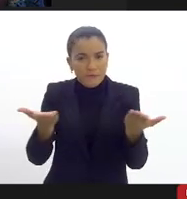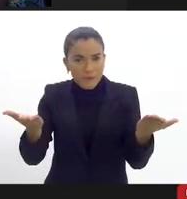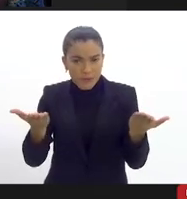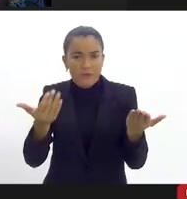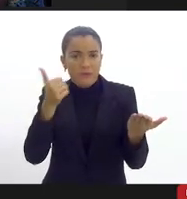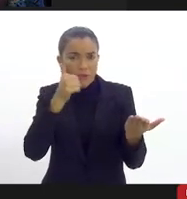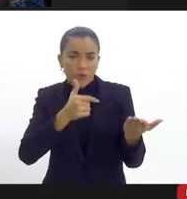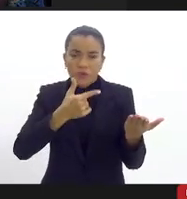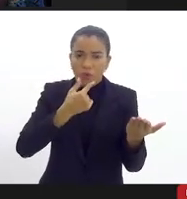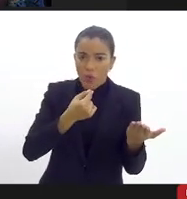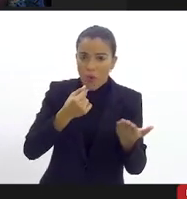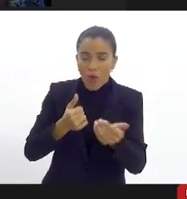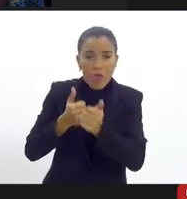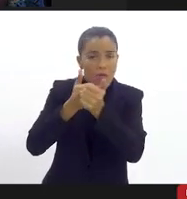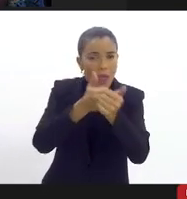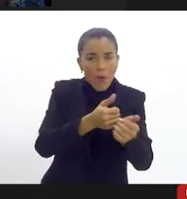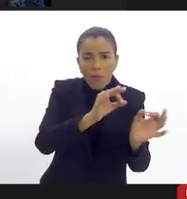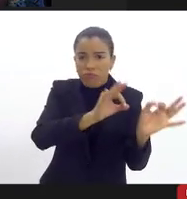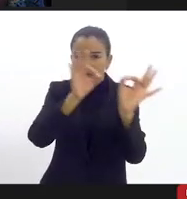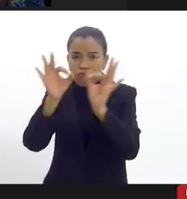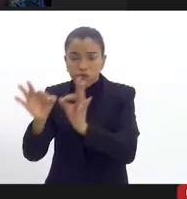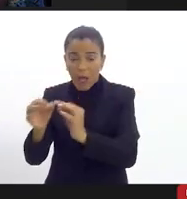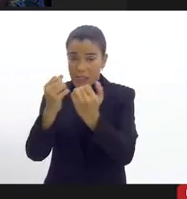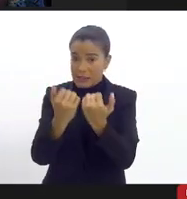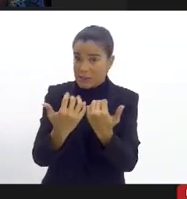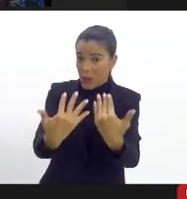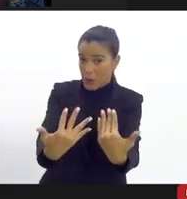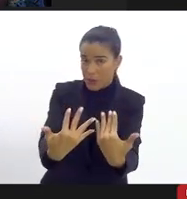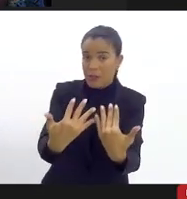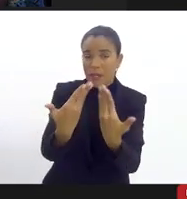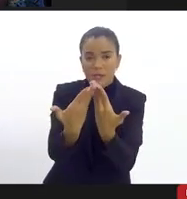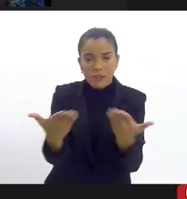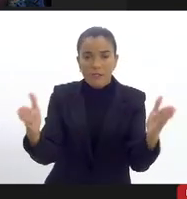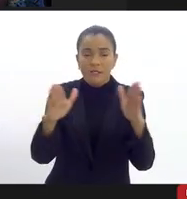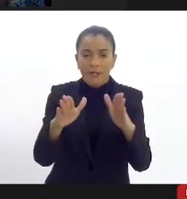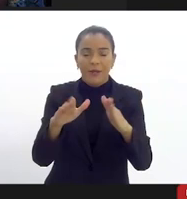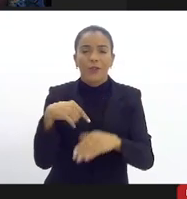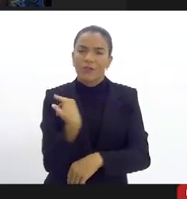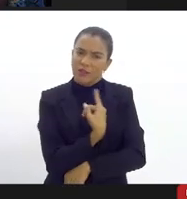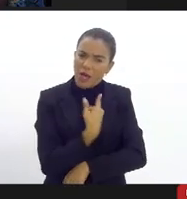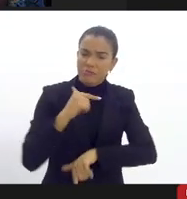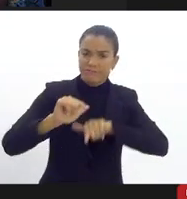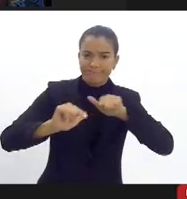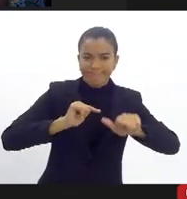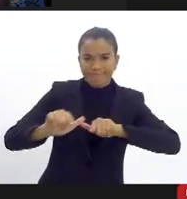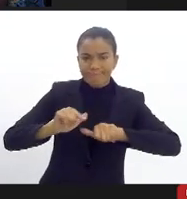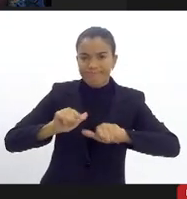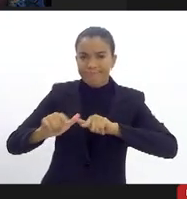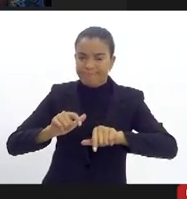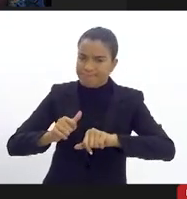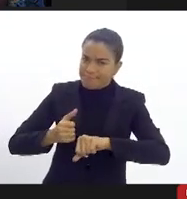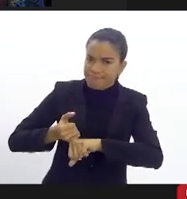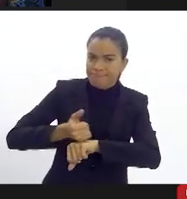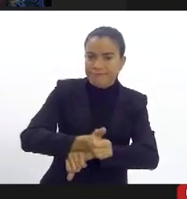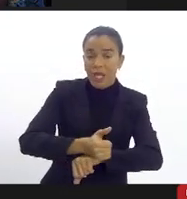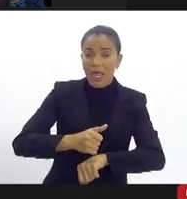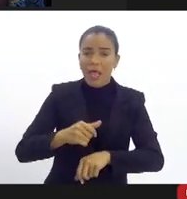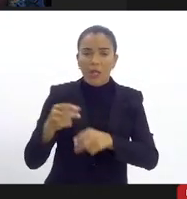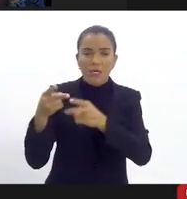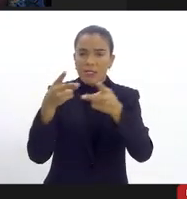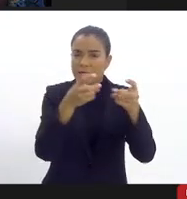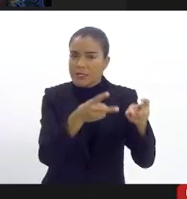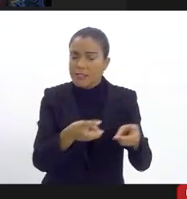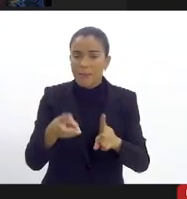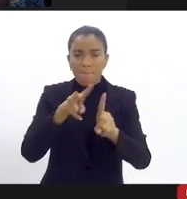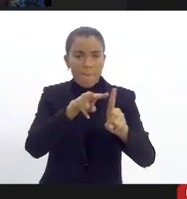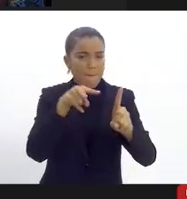senhores e senhoras que acompanham esta importante audiência pública é que nós estamos trabalhando e a perspectiva Nossa é que